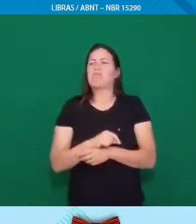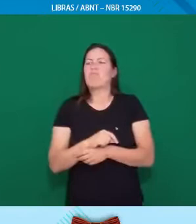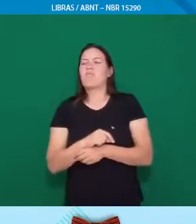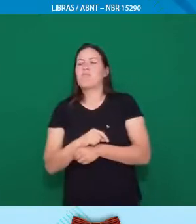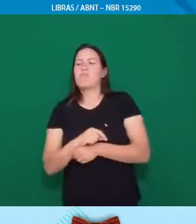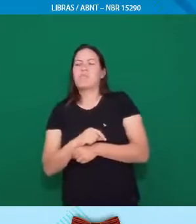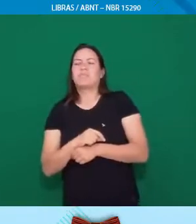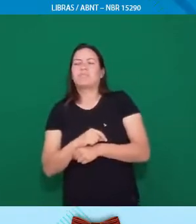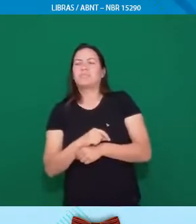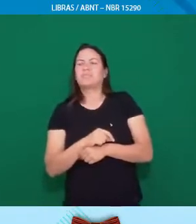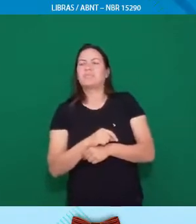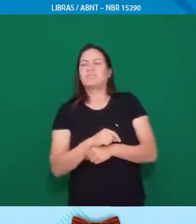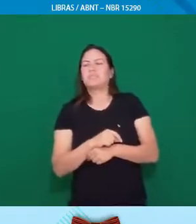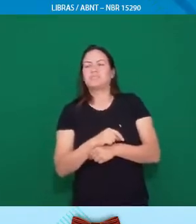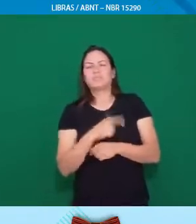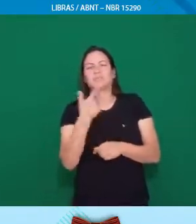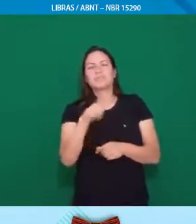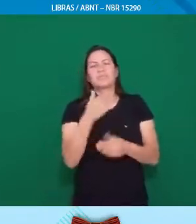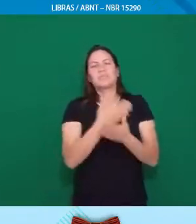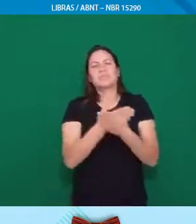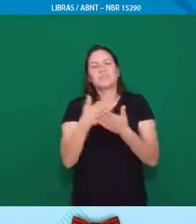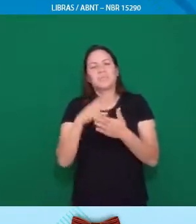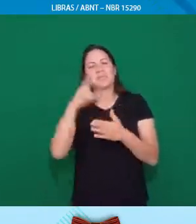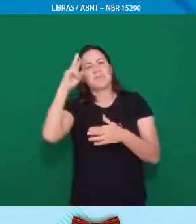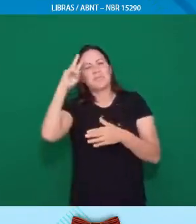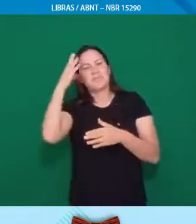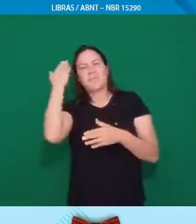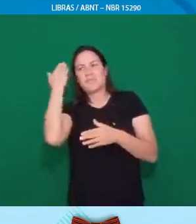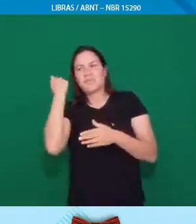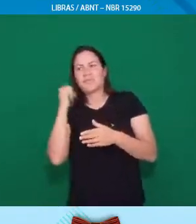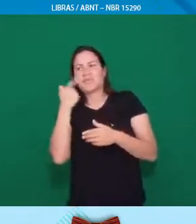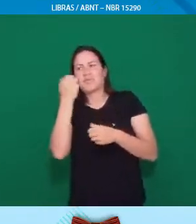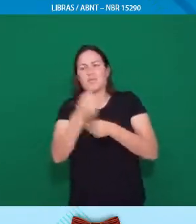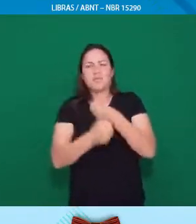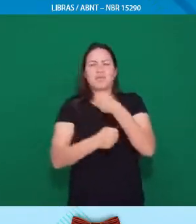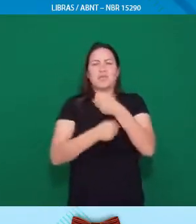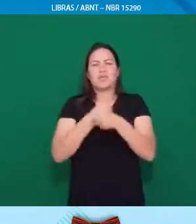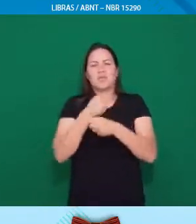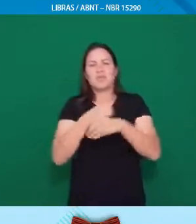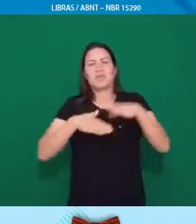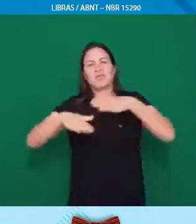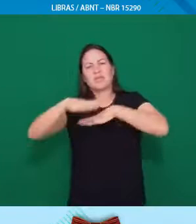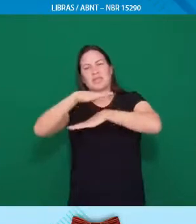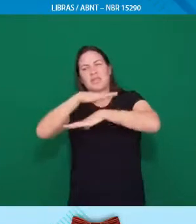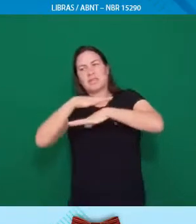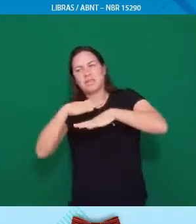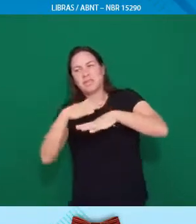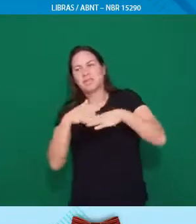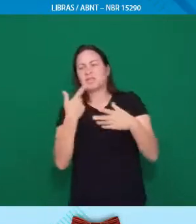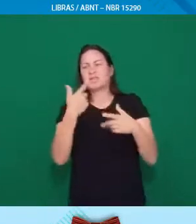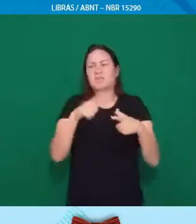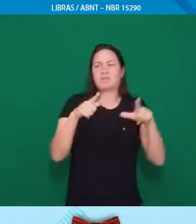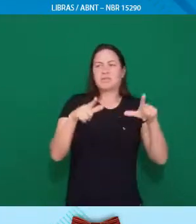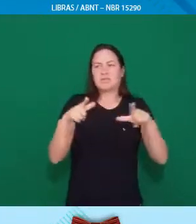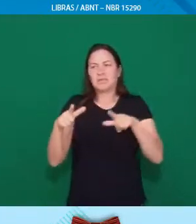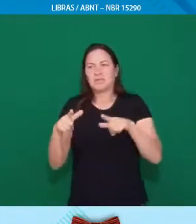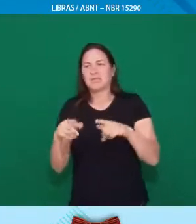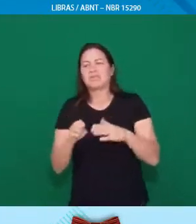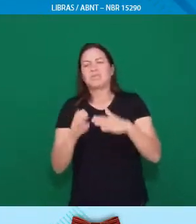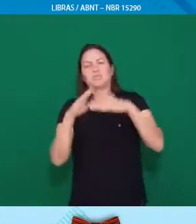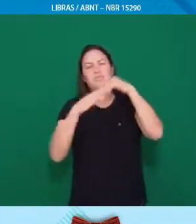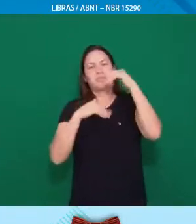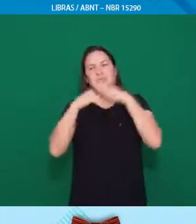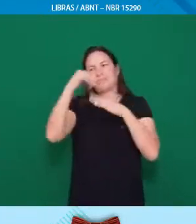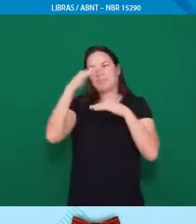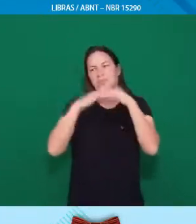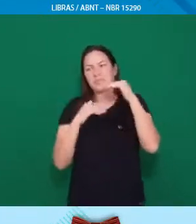então e aí começou a história do bichinho No outro ano a gente resolveu fazer que a unidade aquele que a